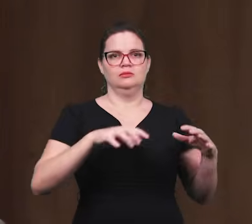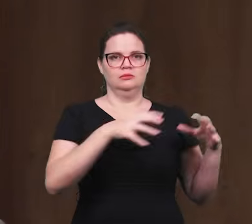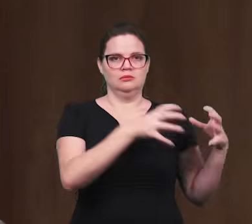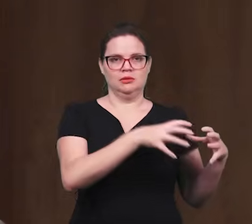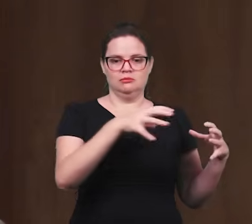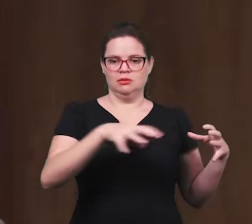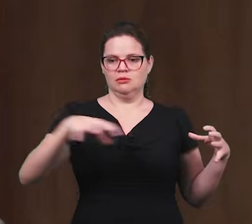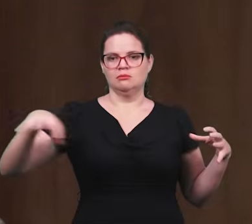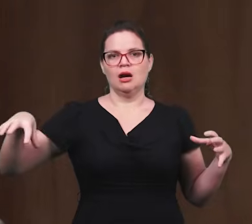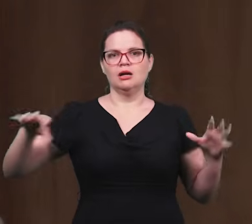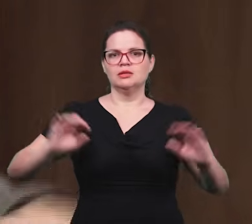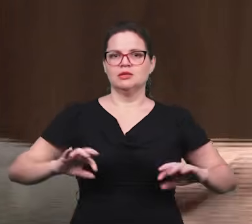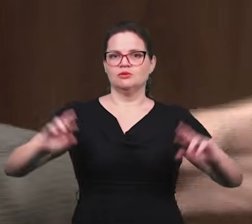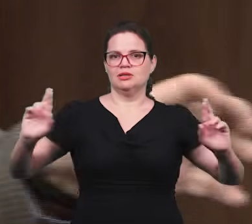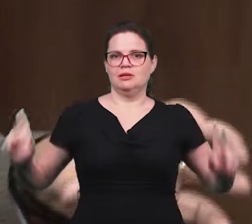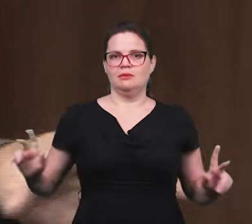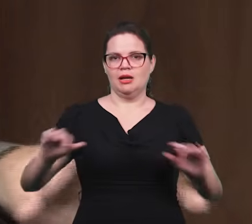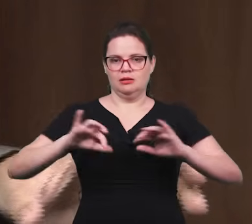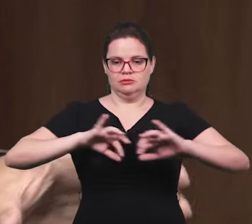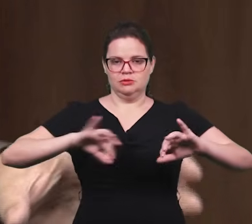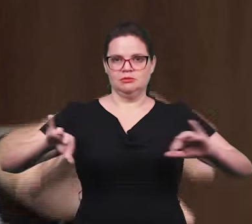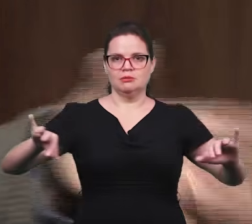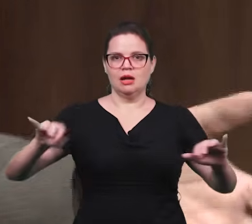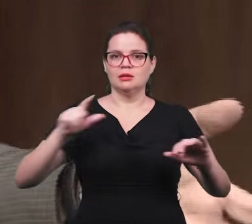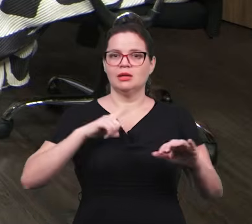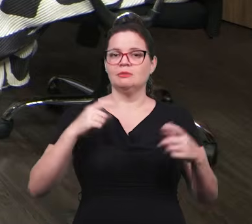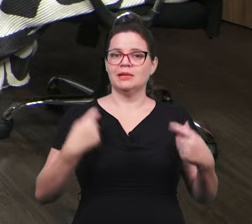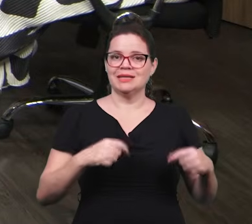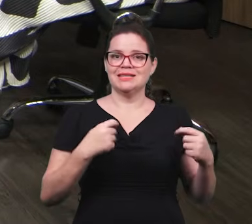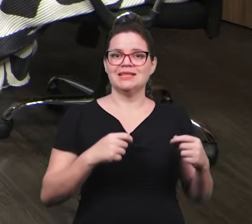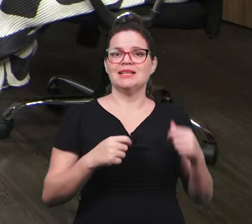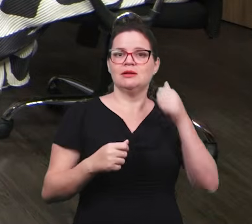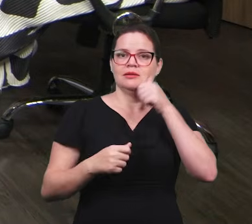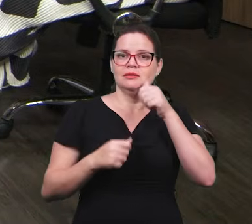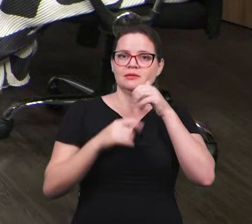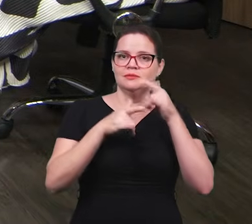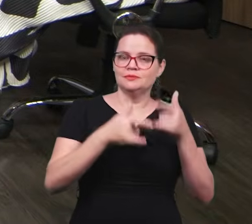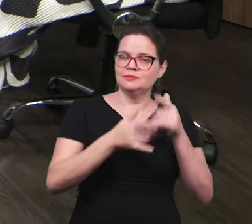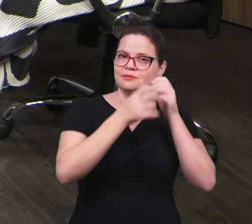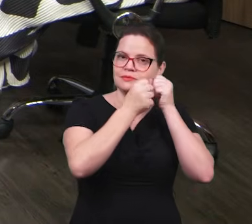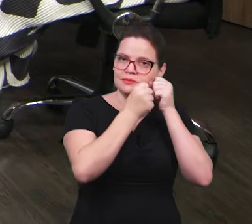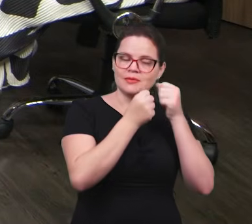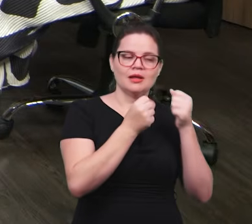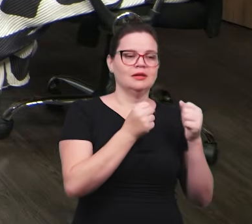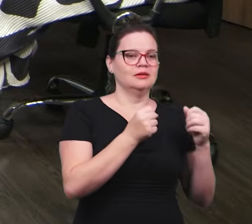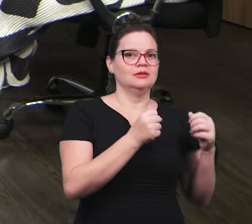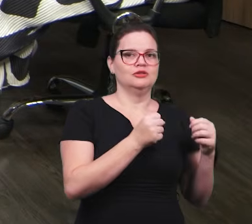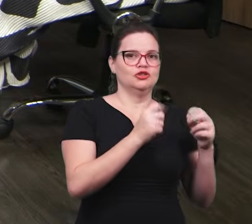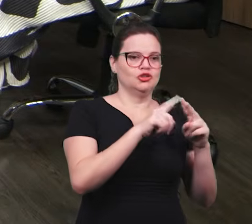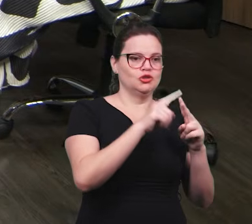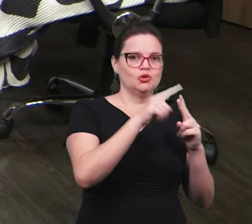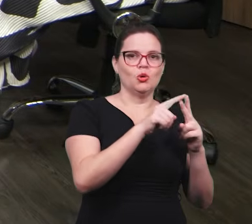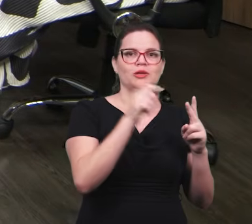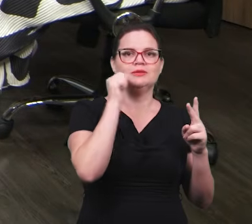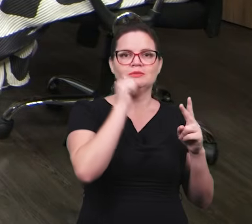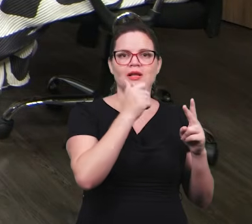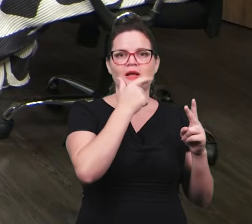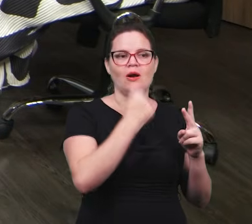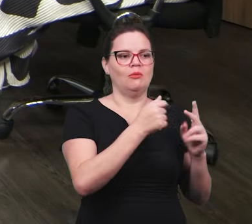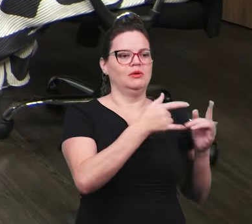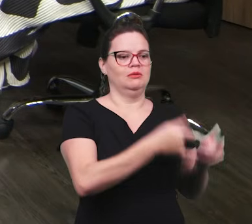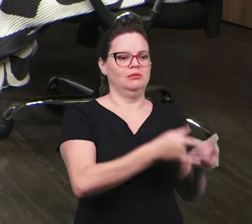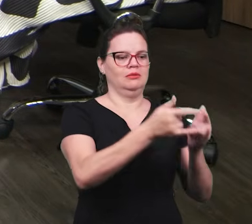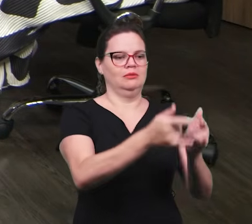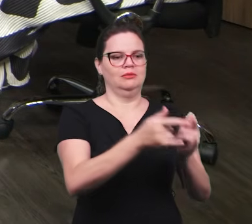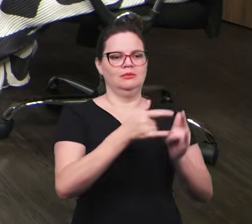passa a oficial. ser o ciclo de oficiais. Então, por Muito isso que bem. são esses 3 segmentos. Imagina com cada um ter os 2 segmentos, os dois gêneros, né?